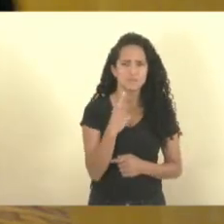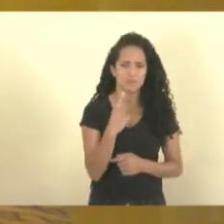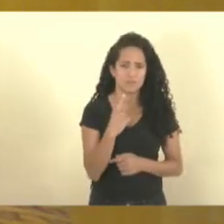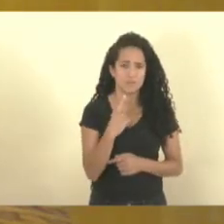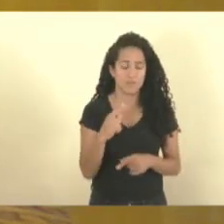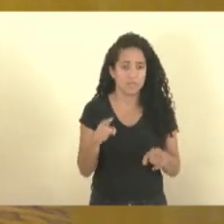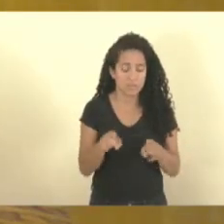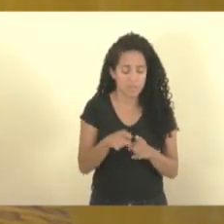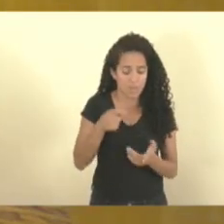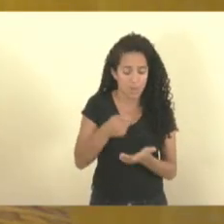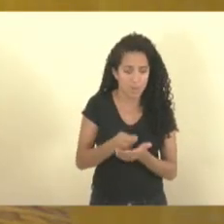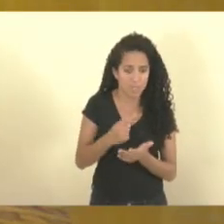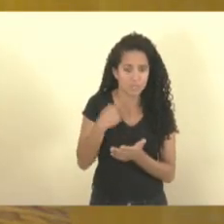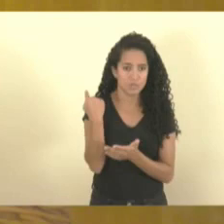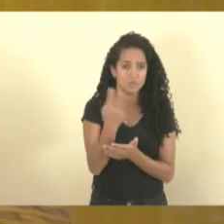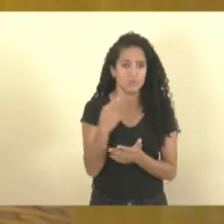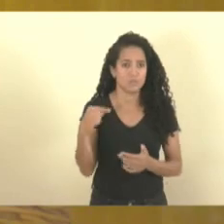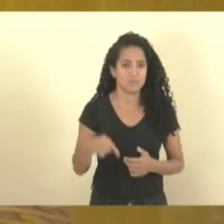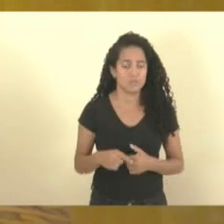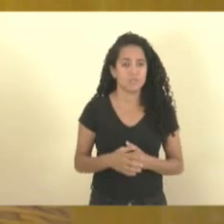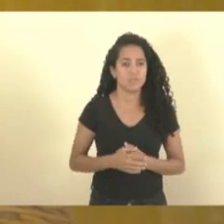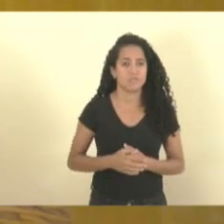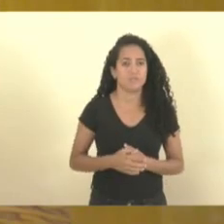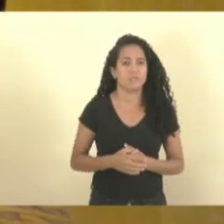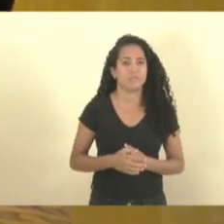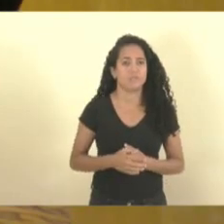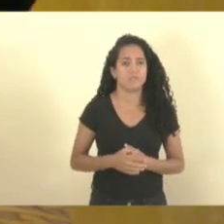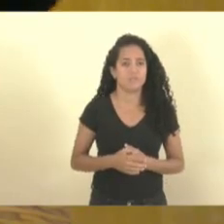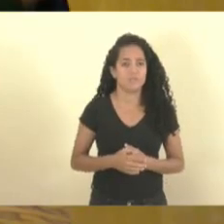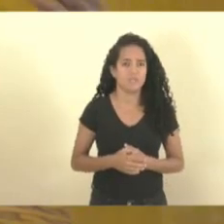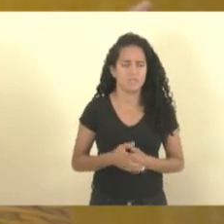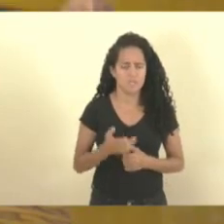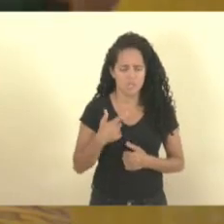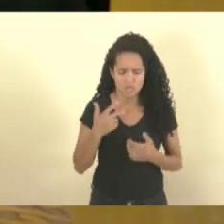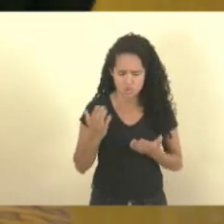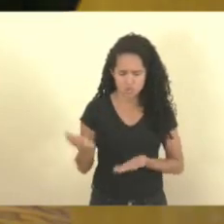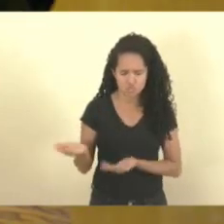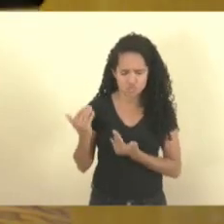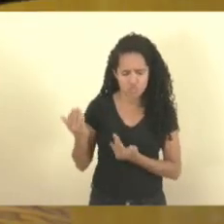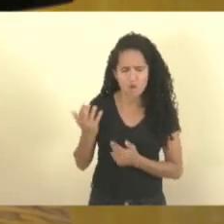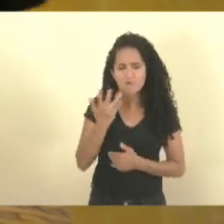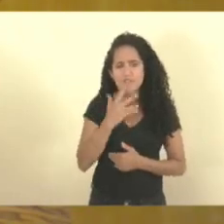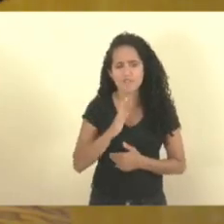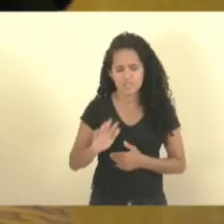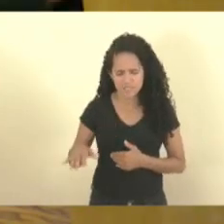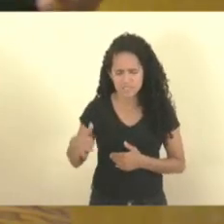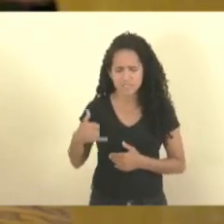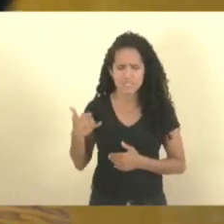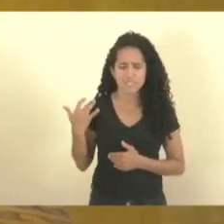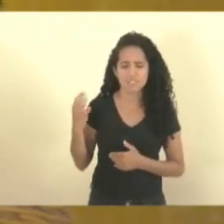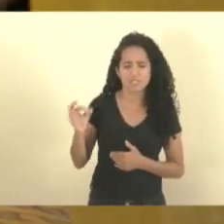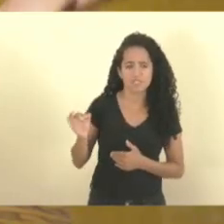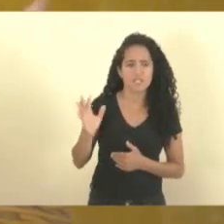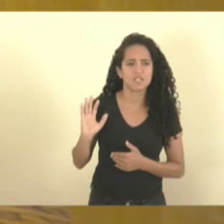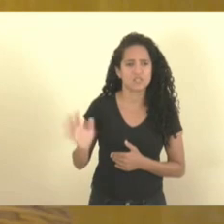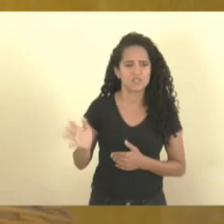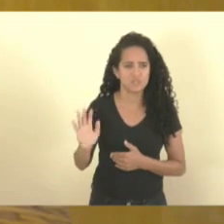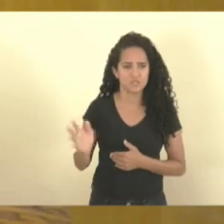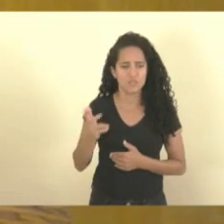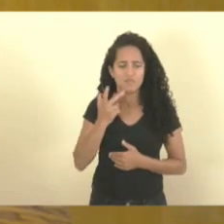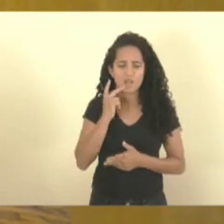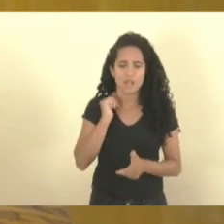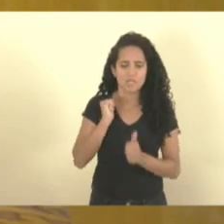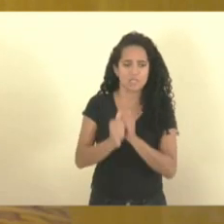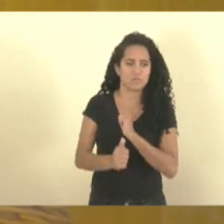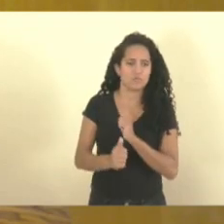até obrigação nossa. Eu desde jovem, de criança, de 10 anos, que eu vejo falar na